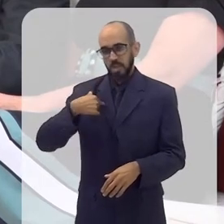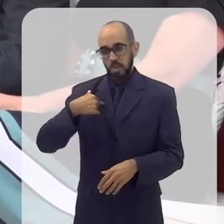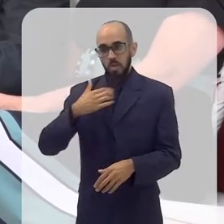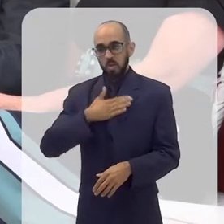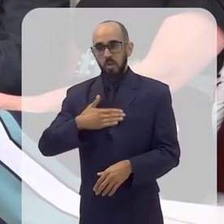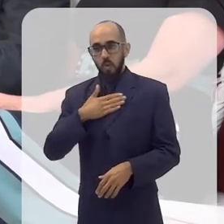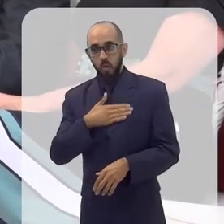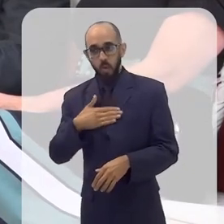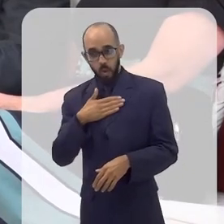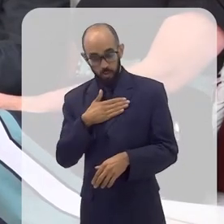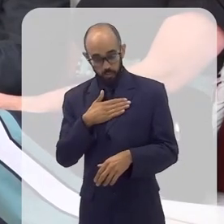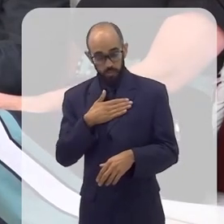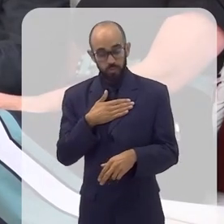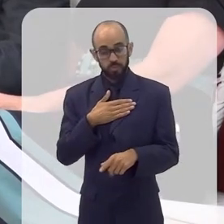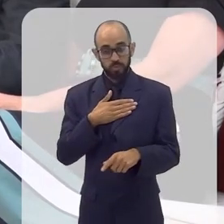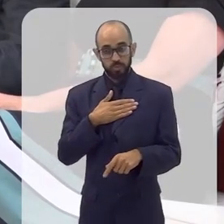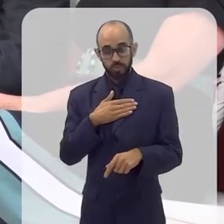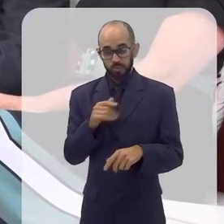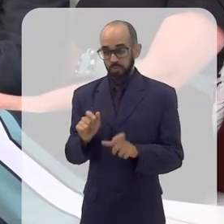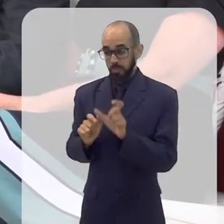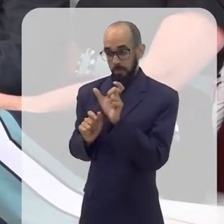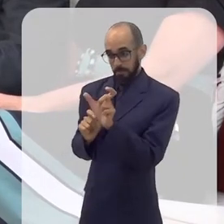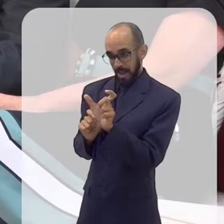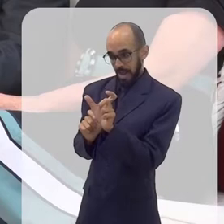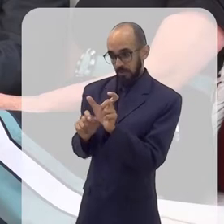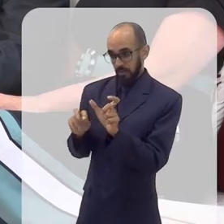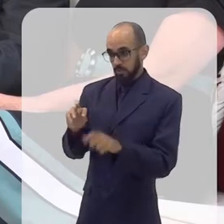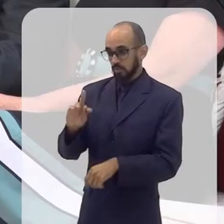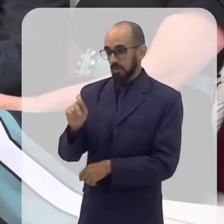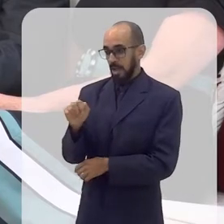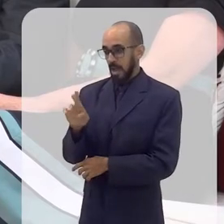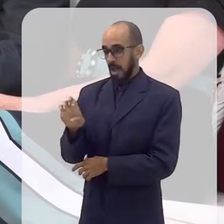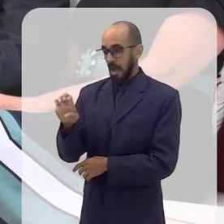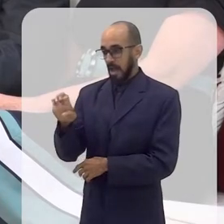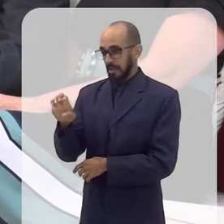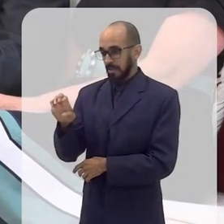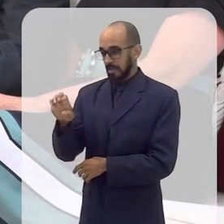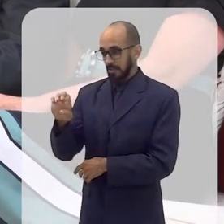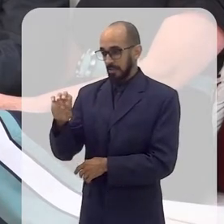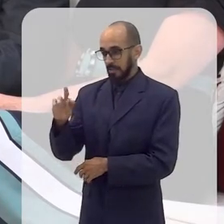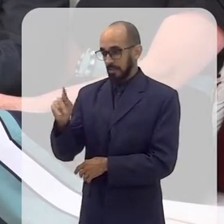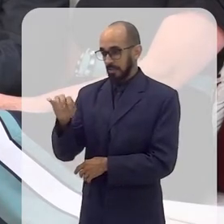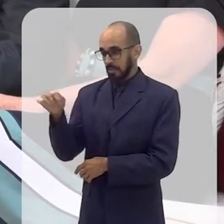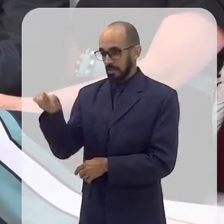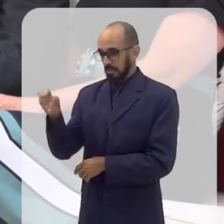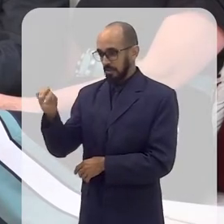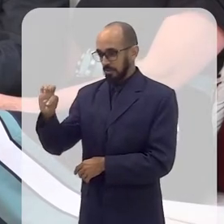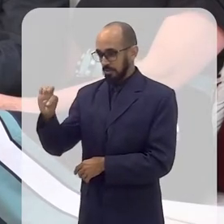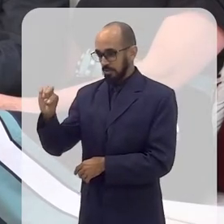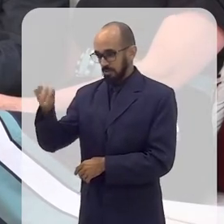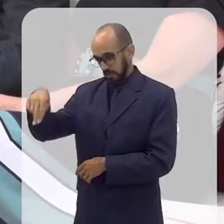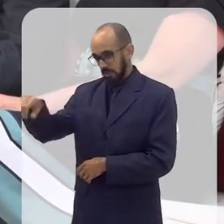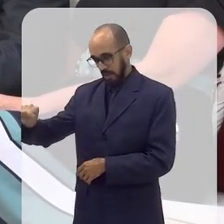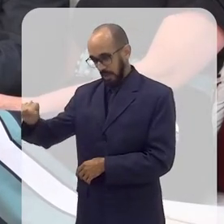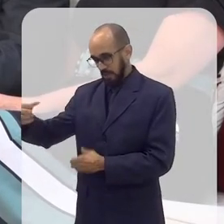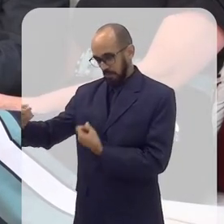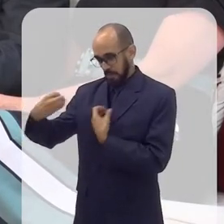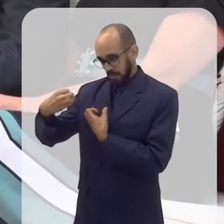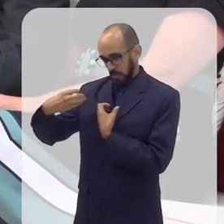Eu até gosto muito de um termo usado pelos Hare Krishnas, que foi a Kunti que me